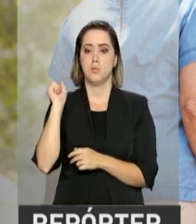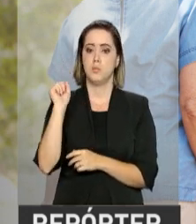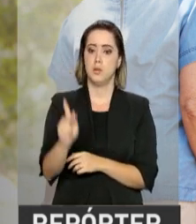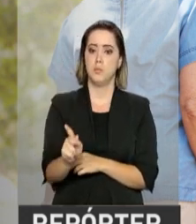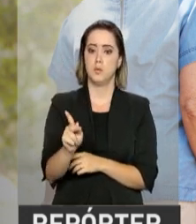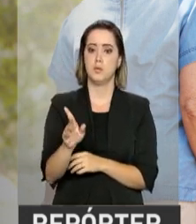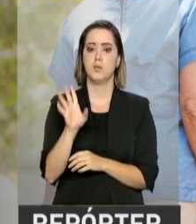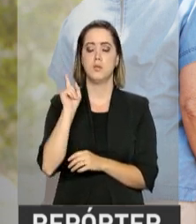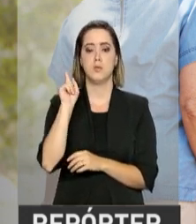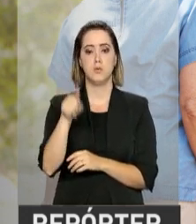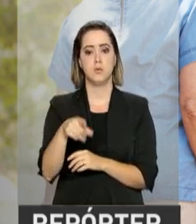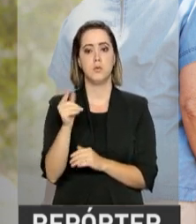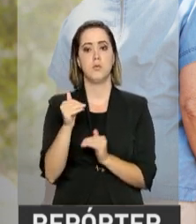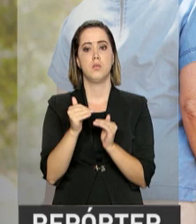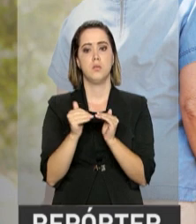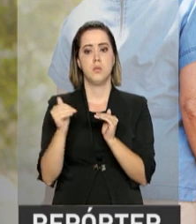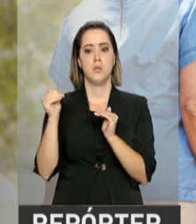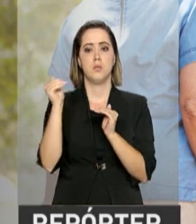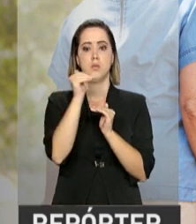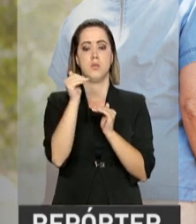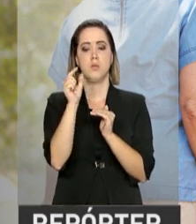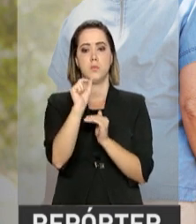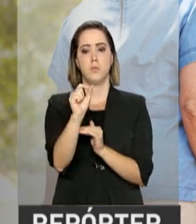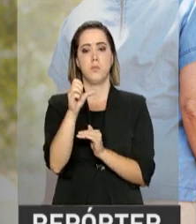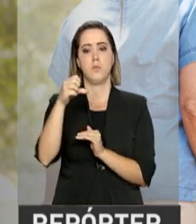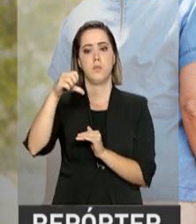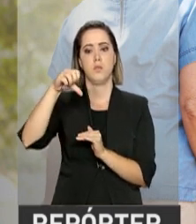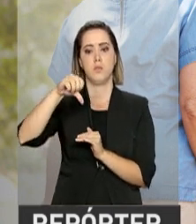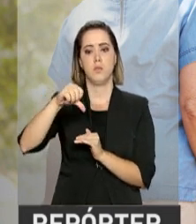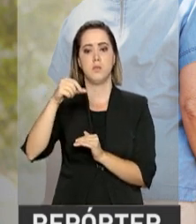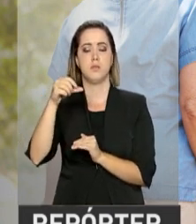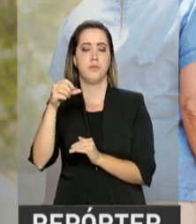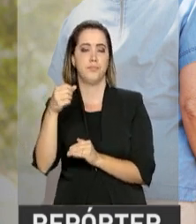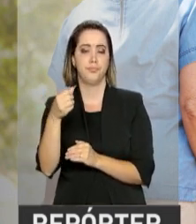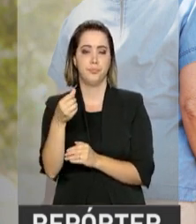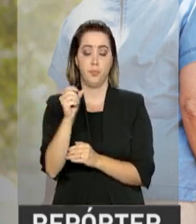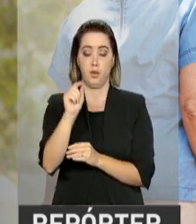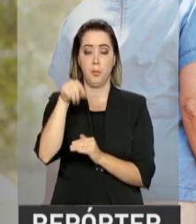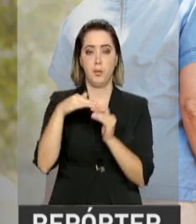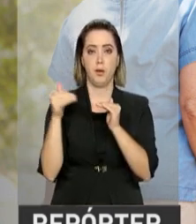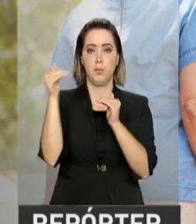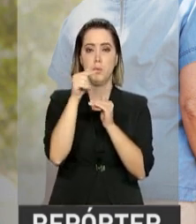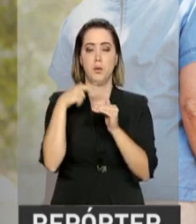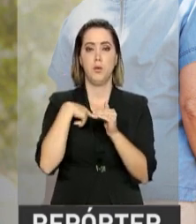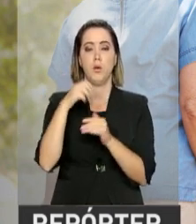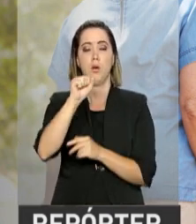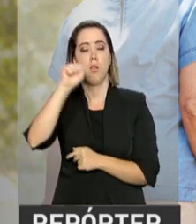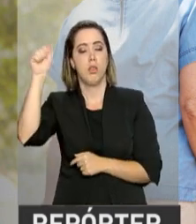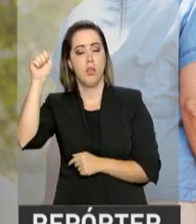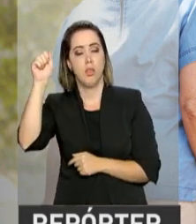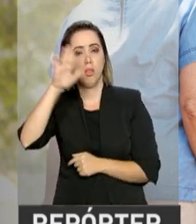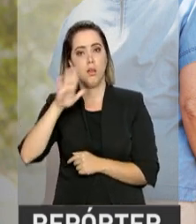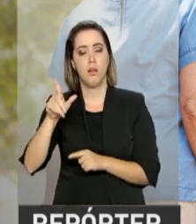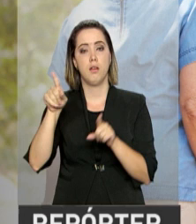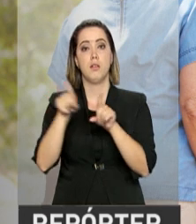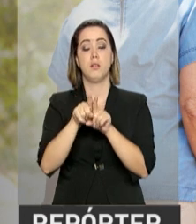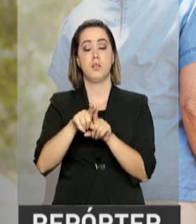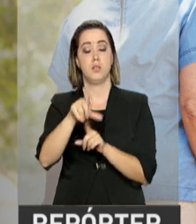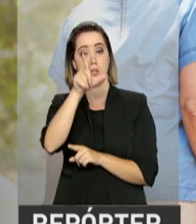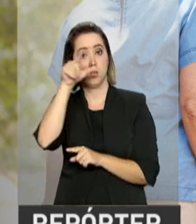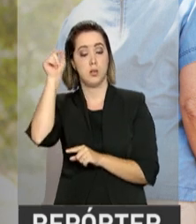dos cidadãos, este número também é maior do que no Brasil. Já na Ásia, na Coreia do Sul, a idade para se aposentar